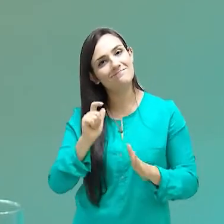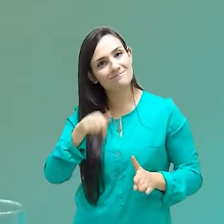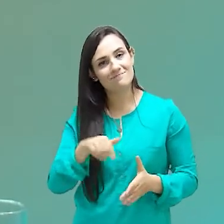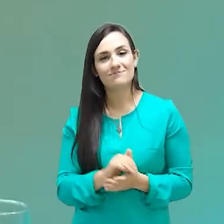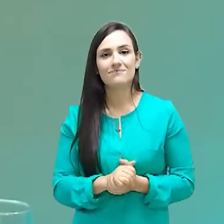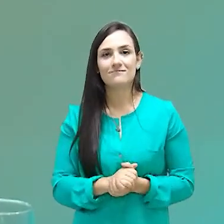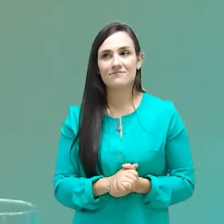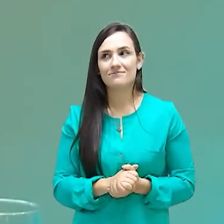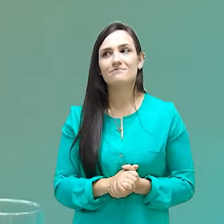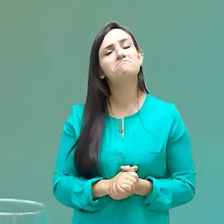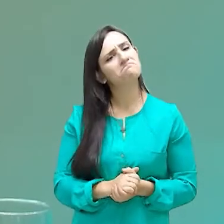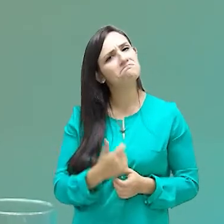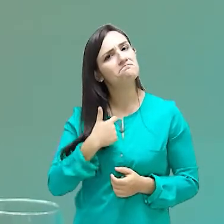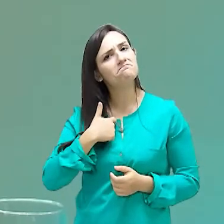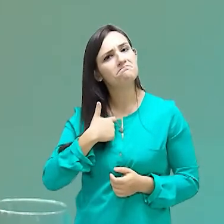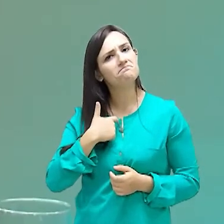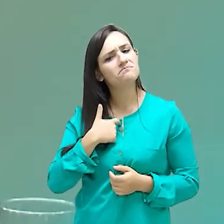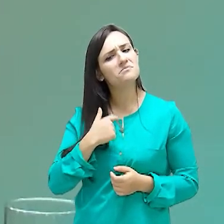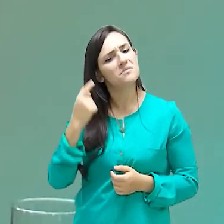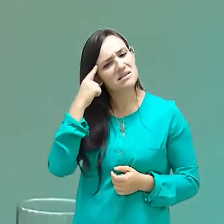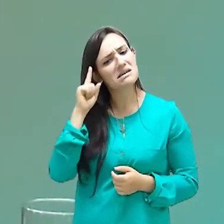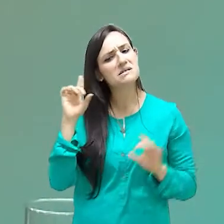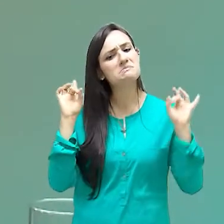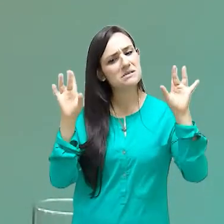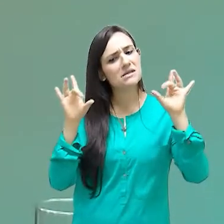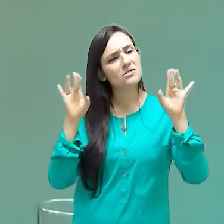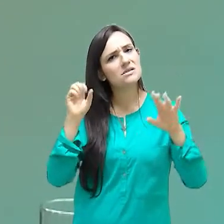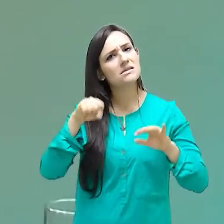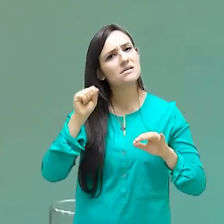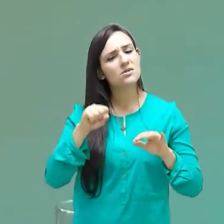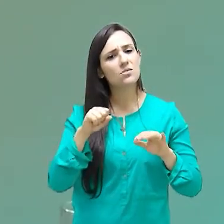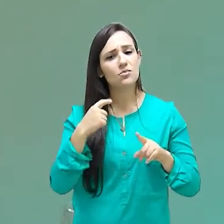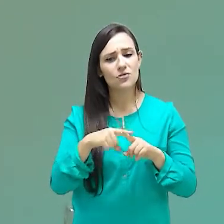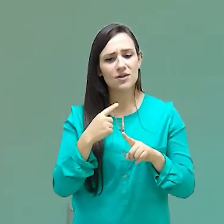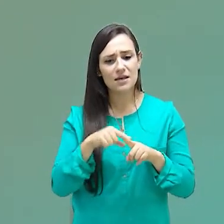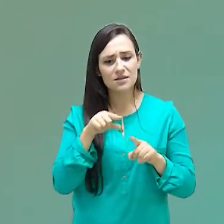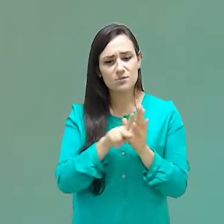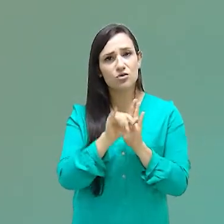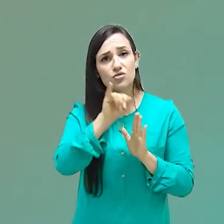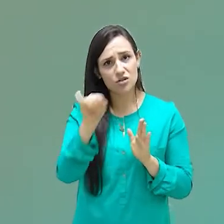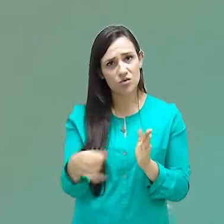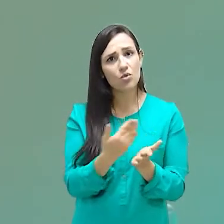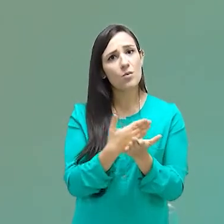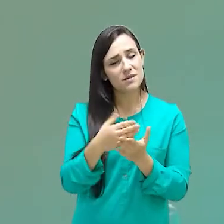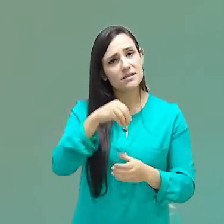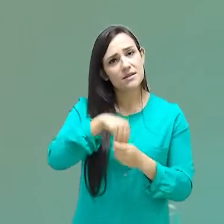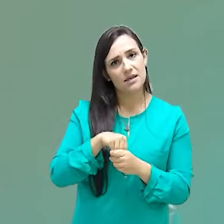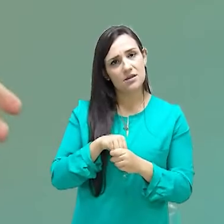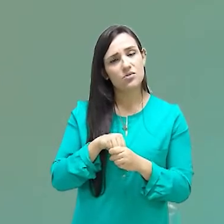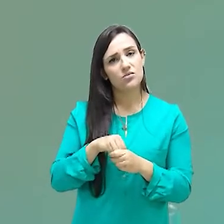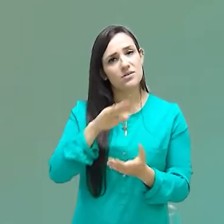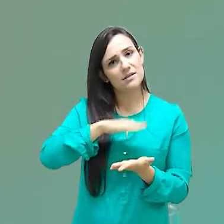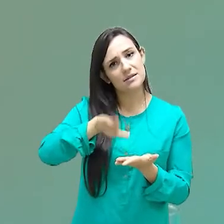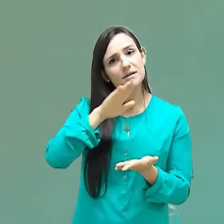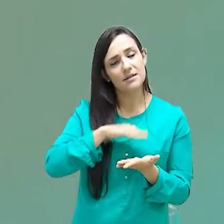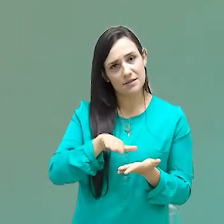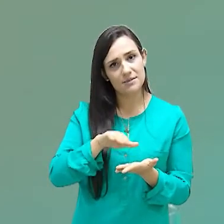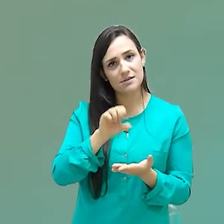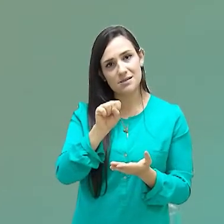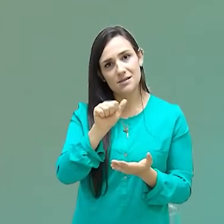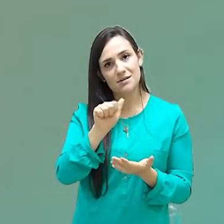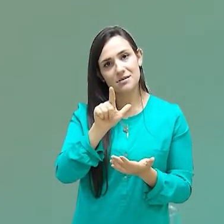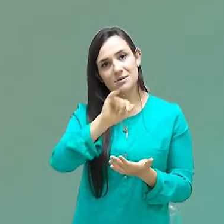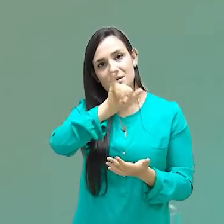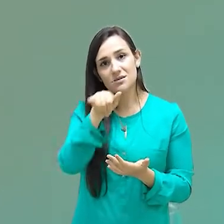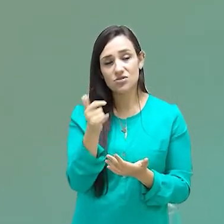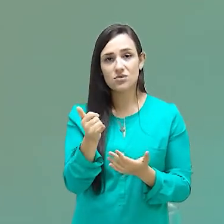ficando por aqui no Ponto de Vista, numa edição que eu vou confessar para vocês, eu considero especial, porque esse programa nasceu dentro da Secretaria de